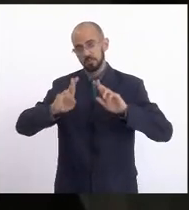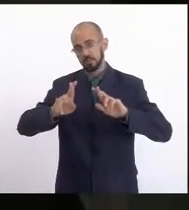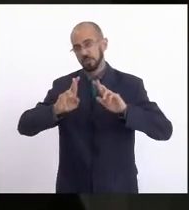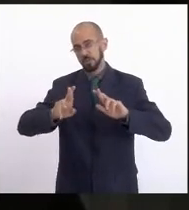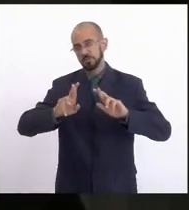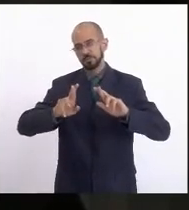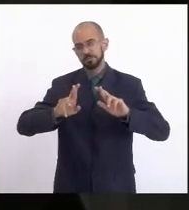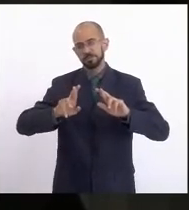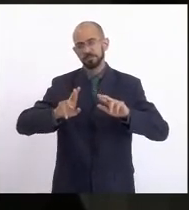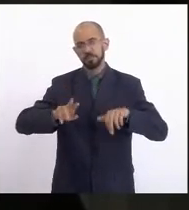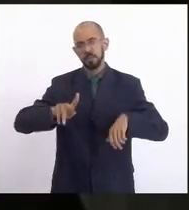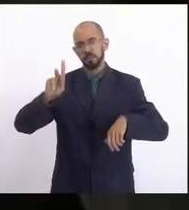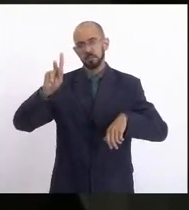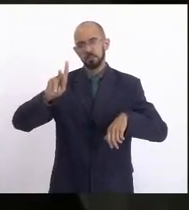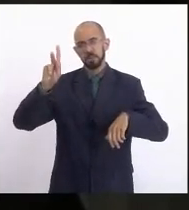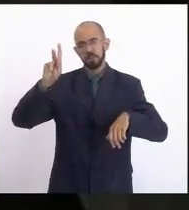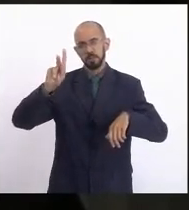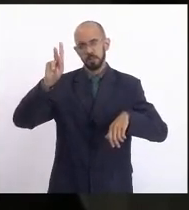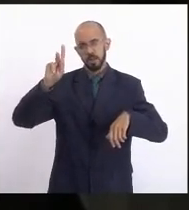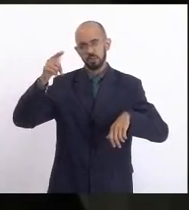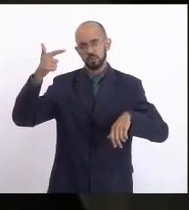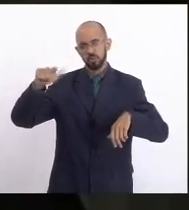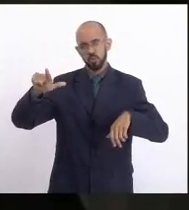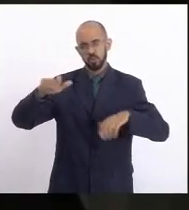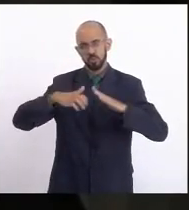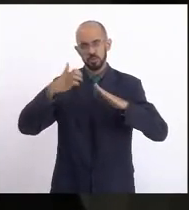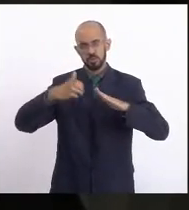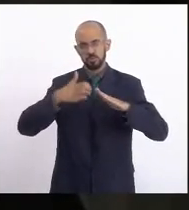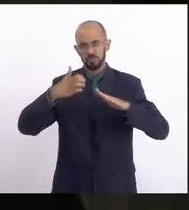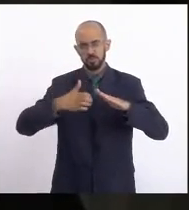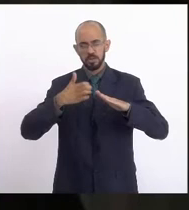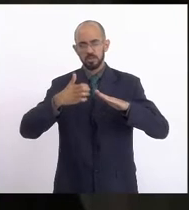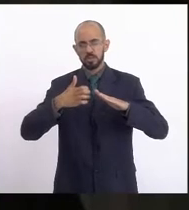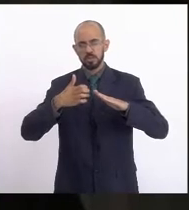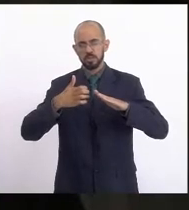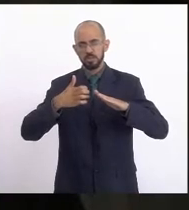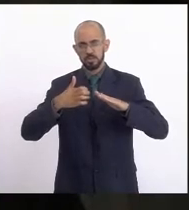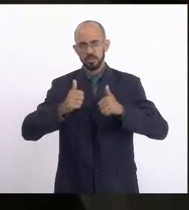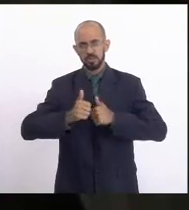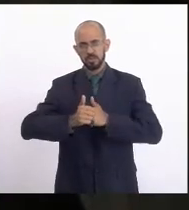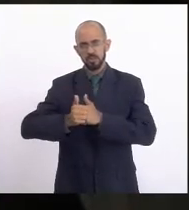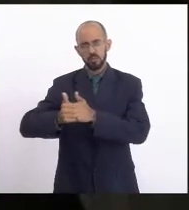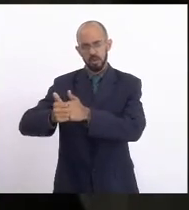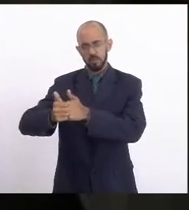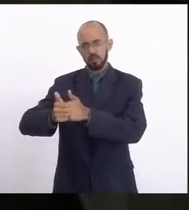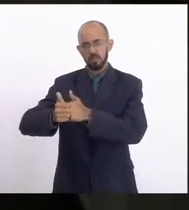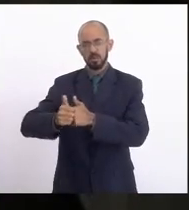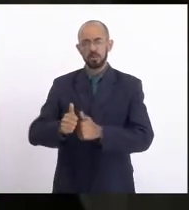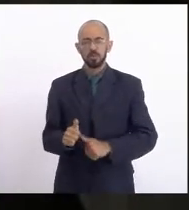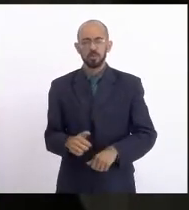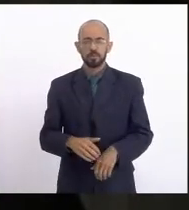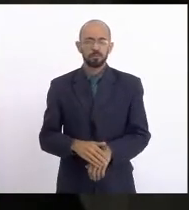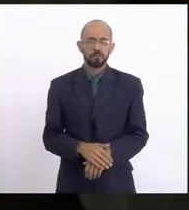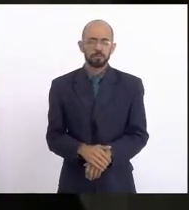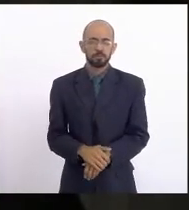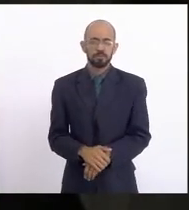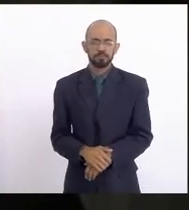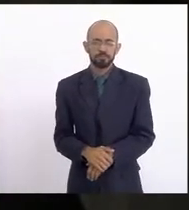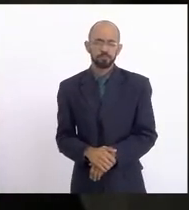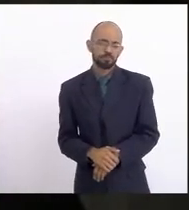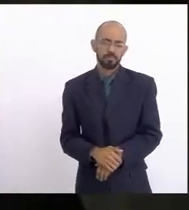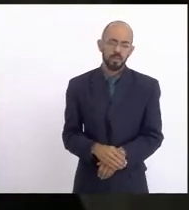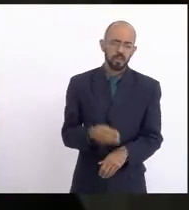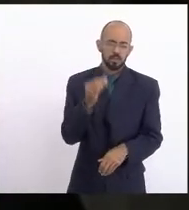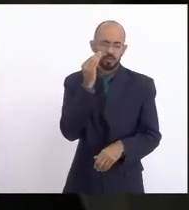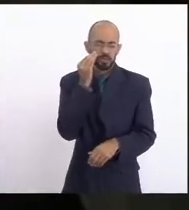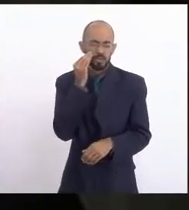que a Petrobras e congêneres, como sempre é hábito fazer, entre na justiça